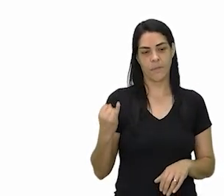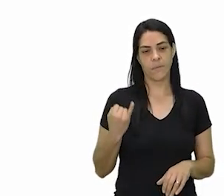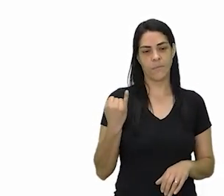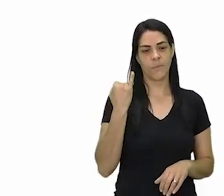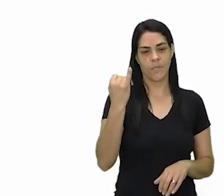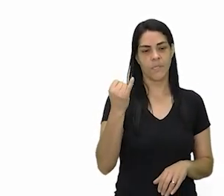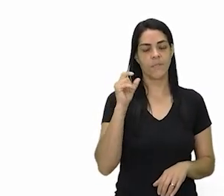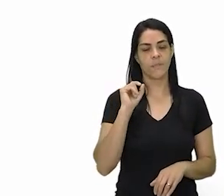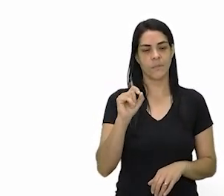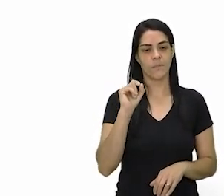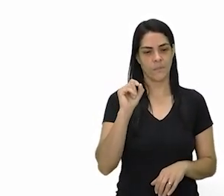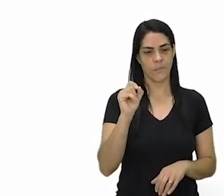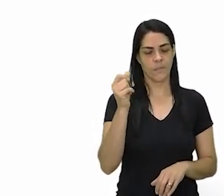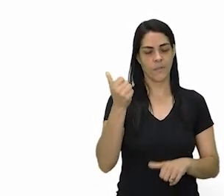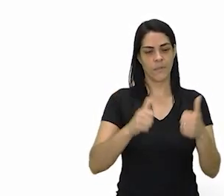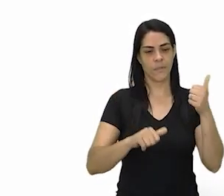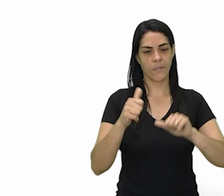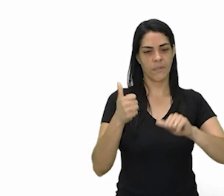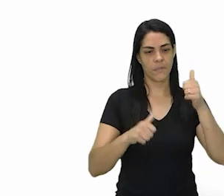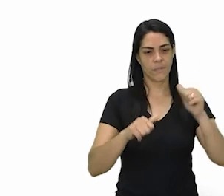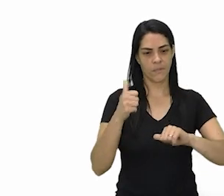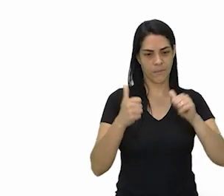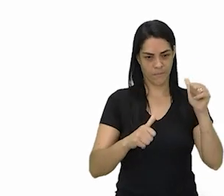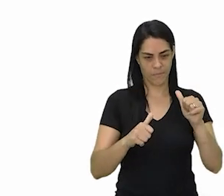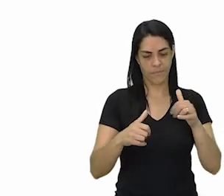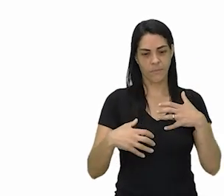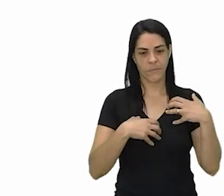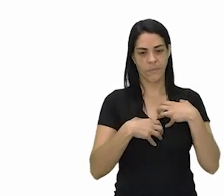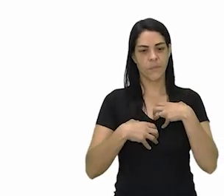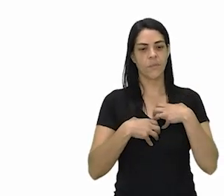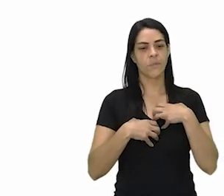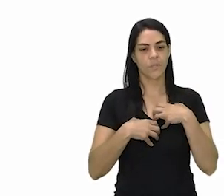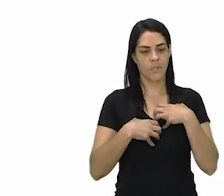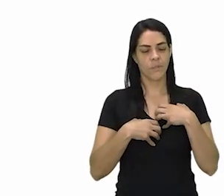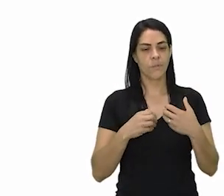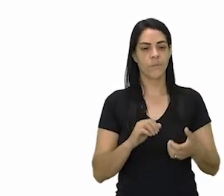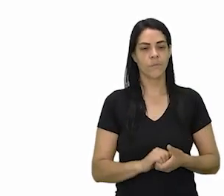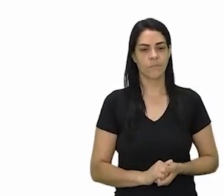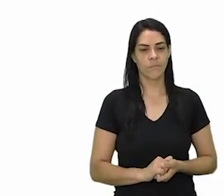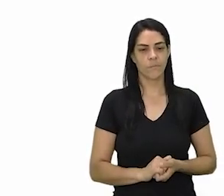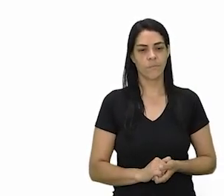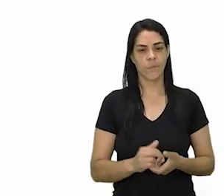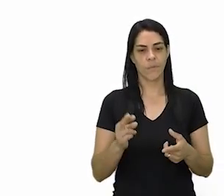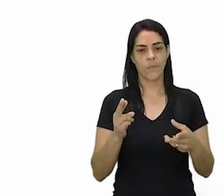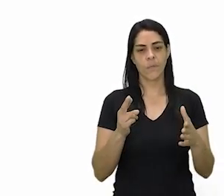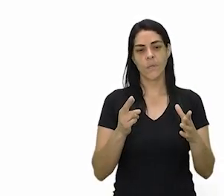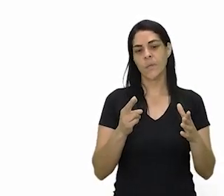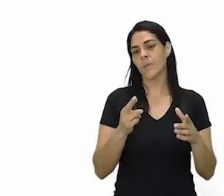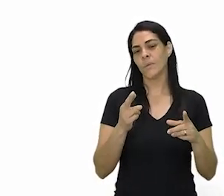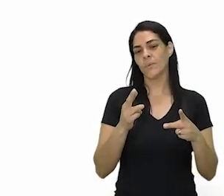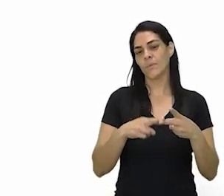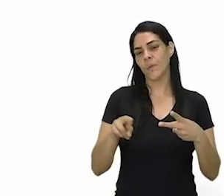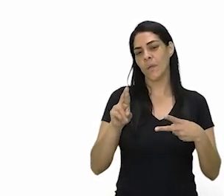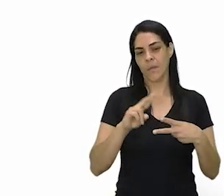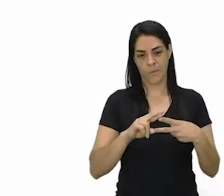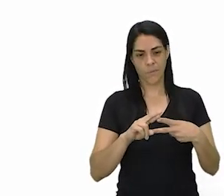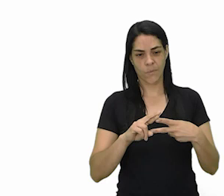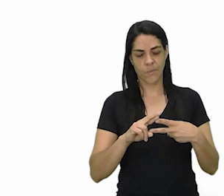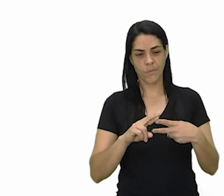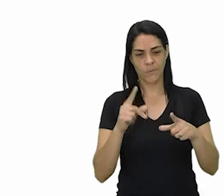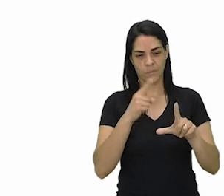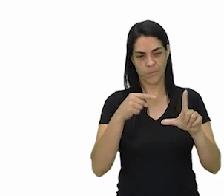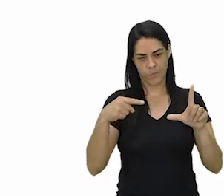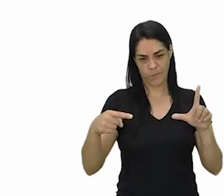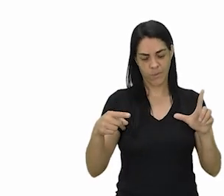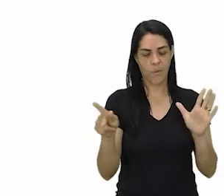importância de analisar a forma composicional e os recursos estilísticos próprios de